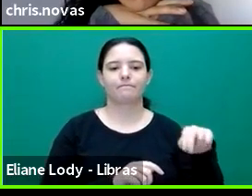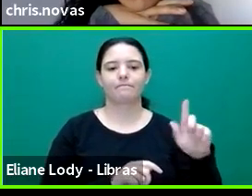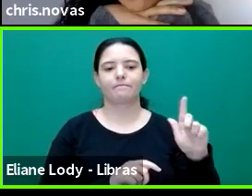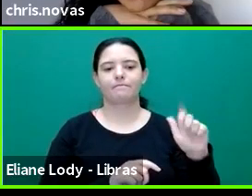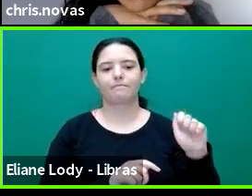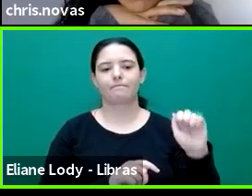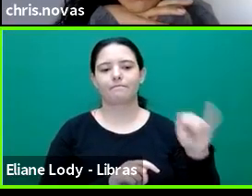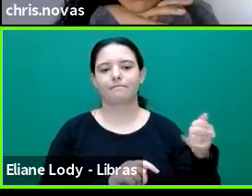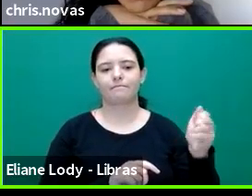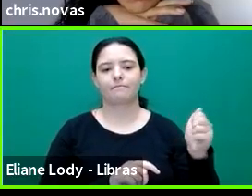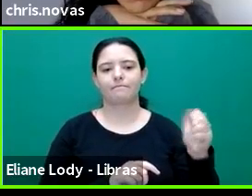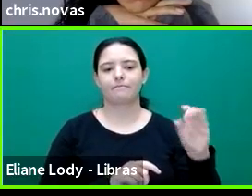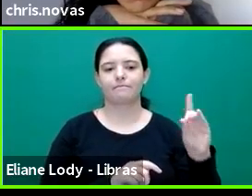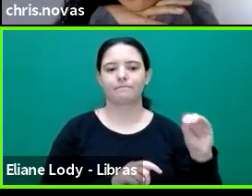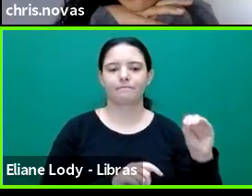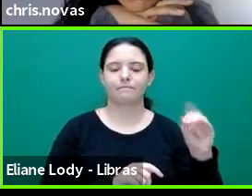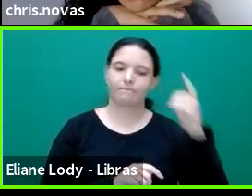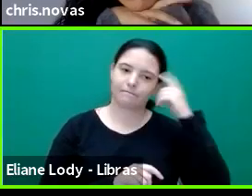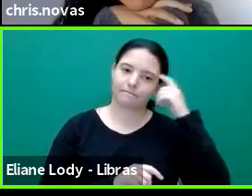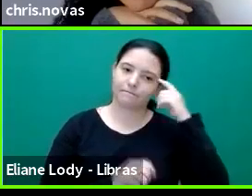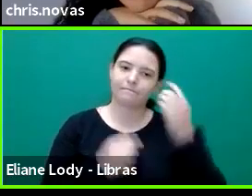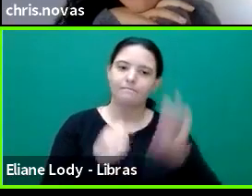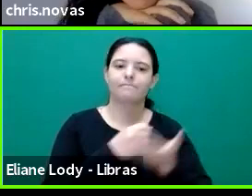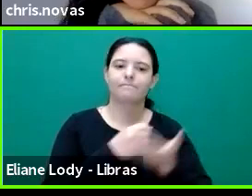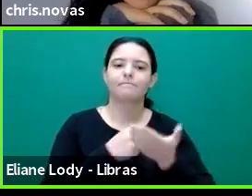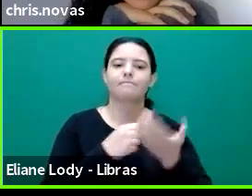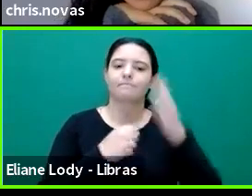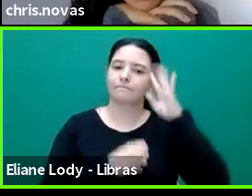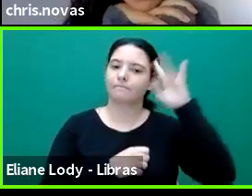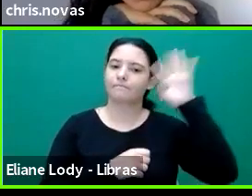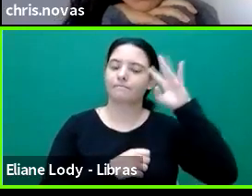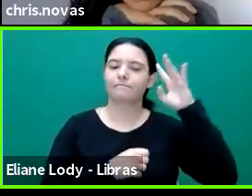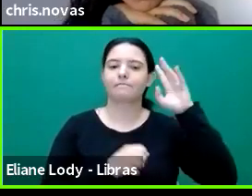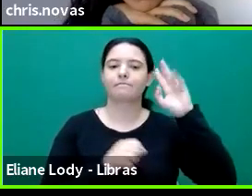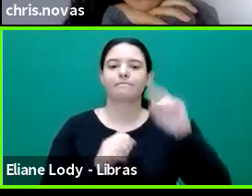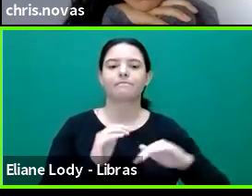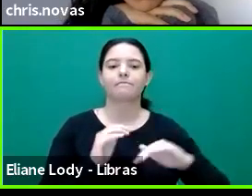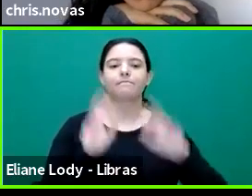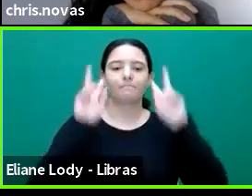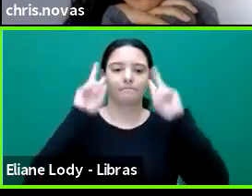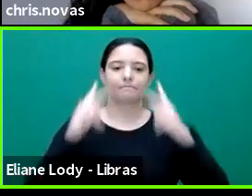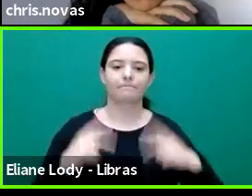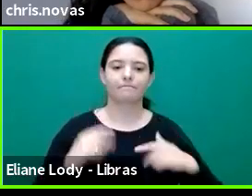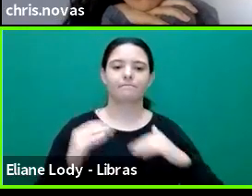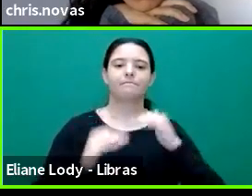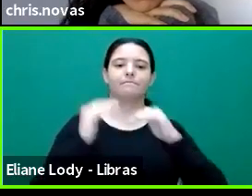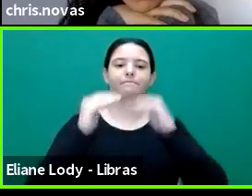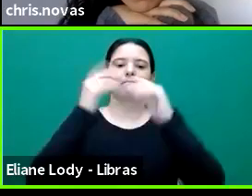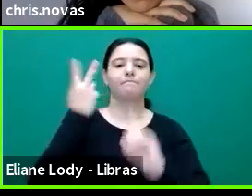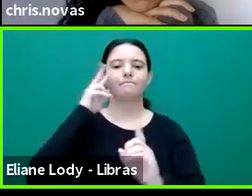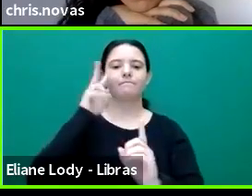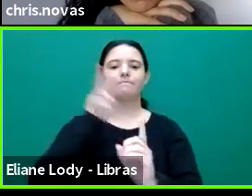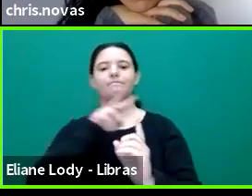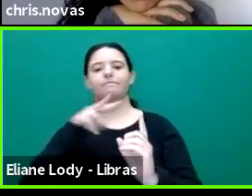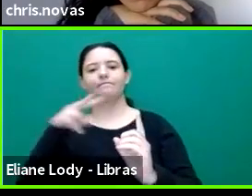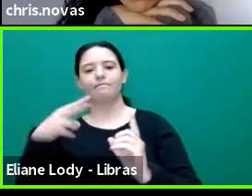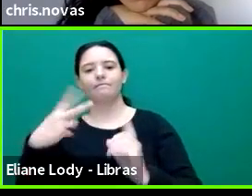fundamentação teórica do desenvolvimento humano inserido em uma perspectiva